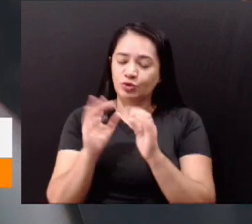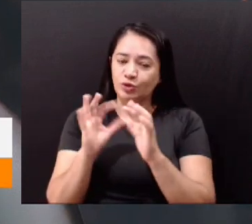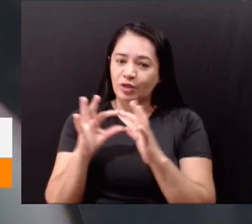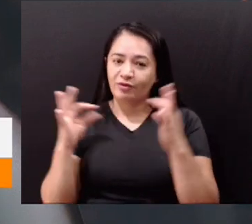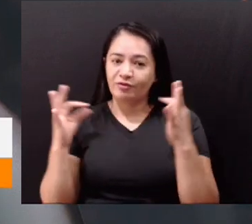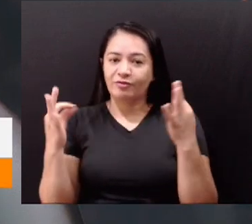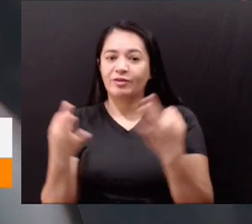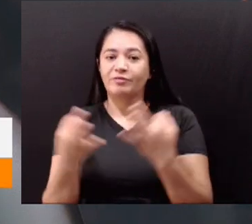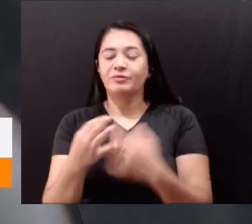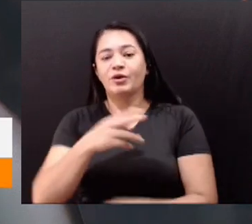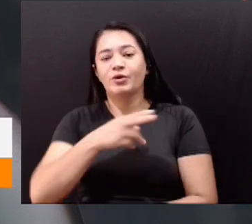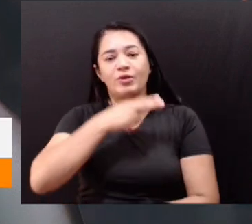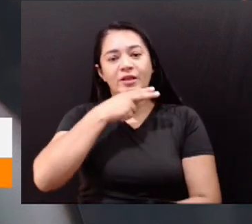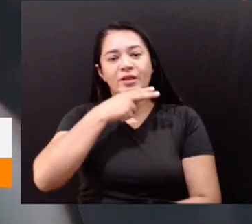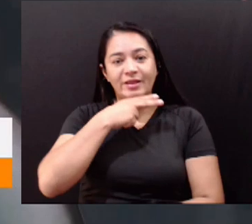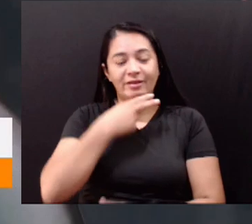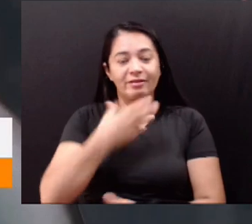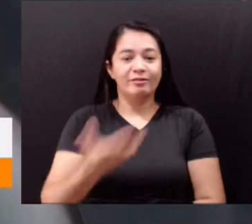netos,